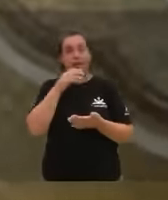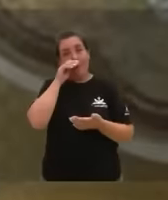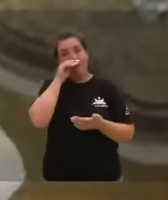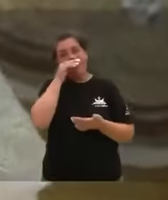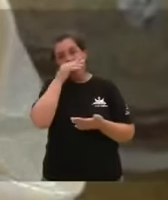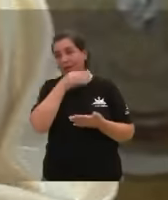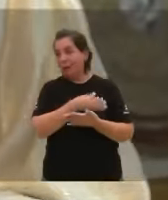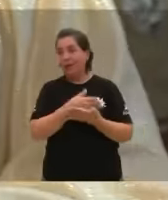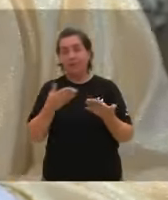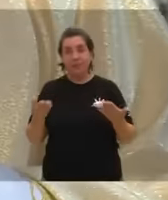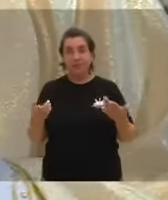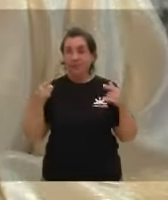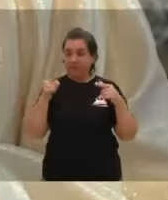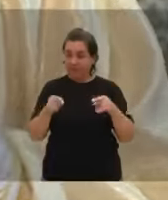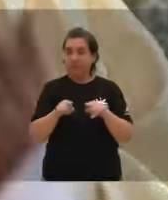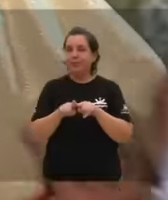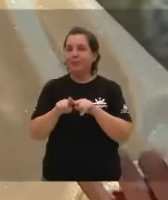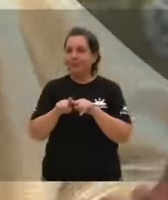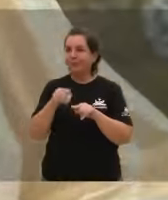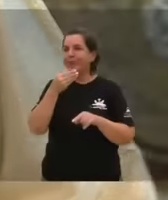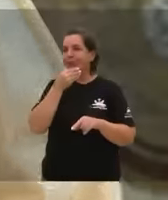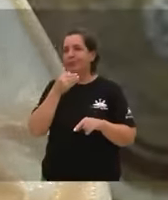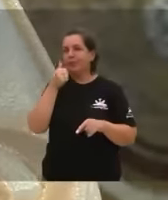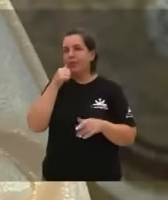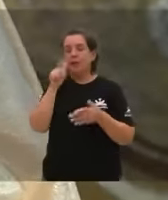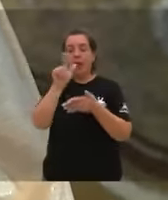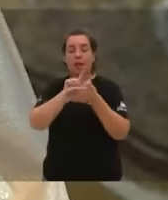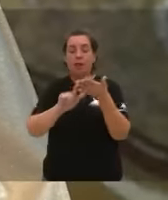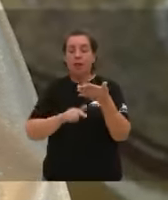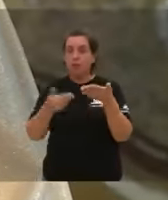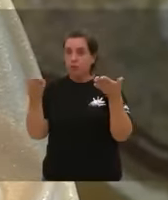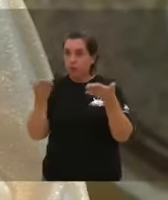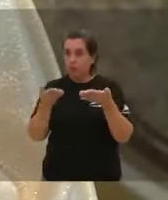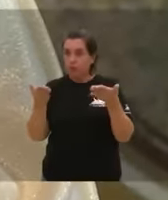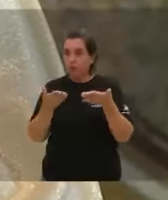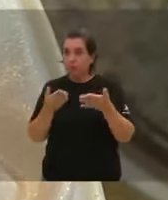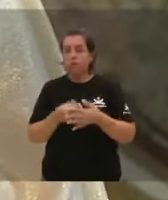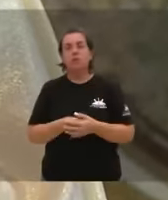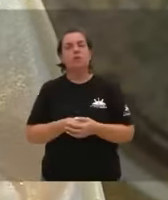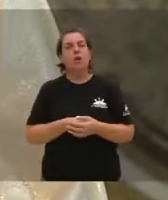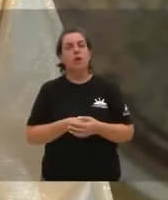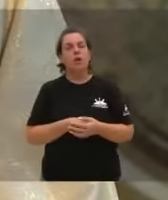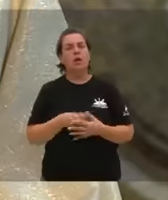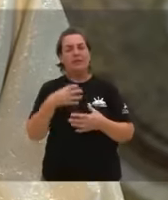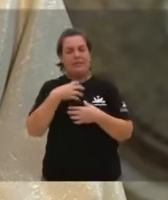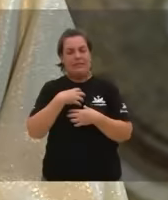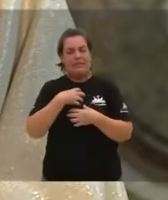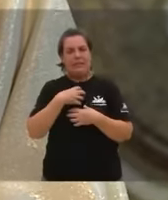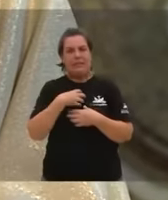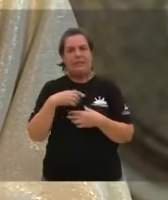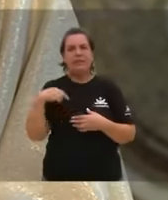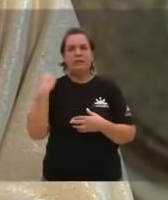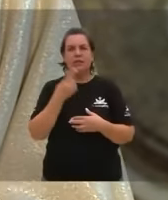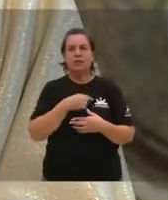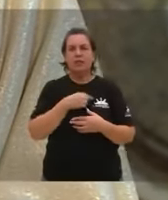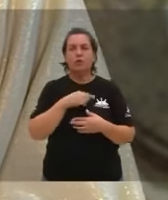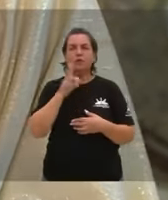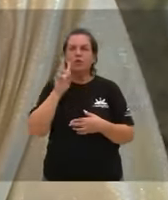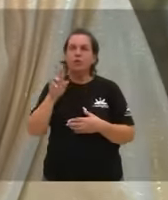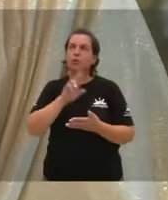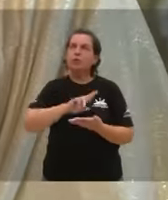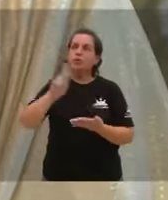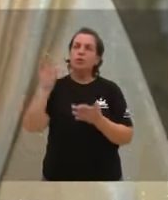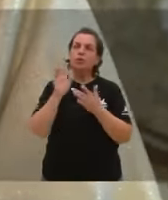E aqui, meus irmãos, a liturgia de hoje nos coloca nosso Senhor Jesus